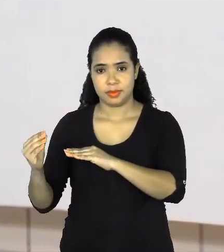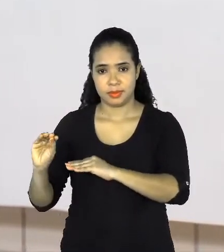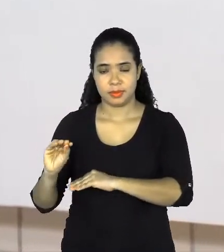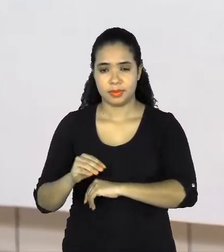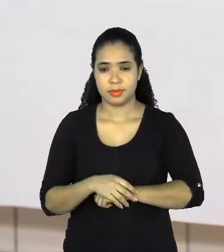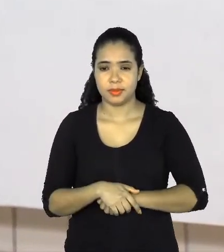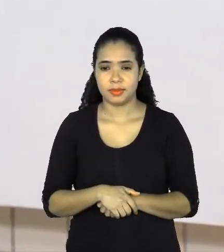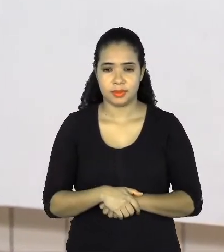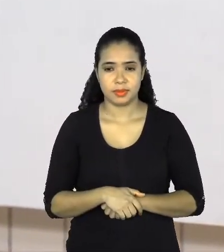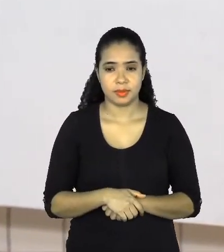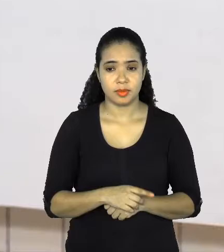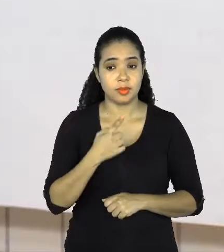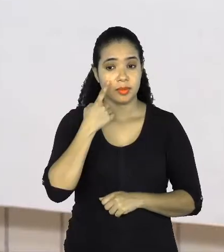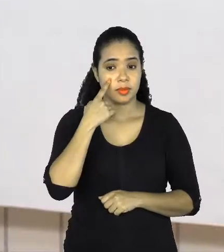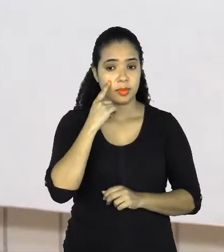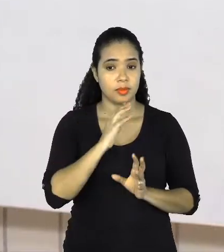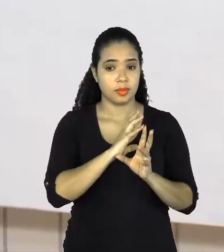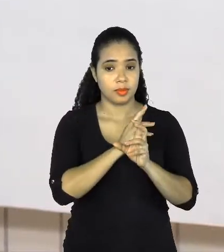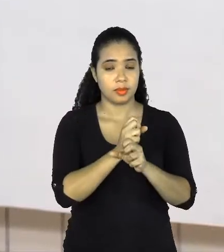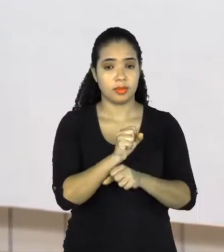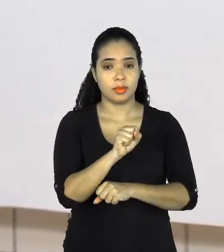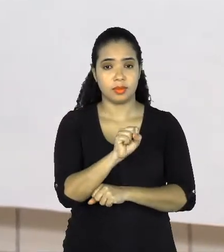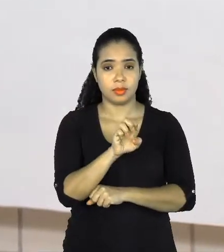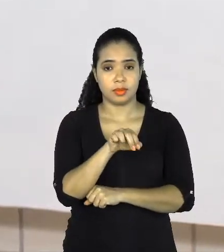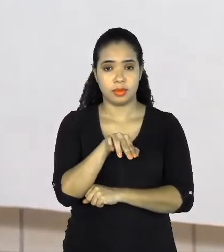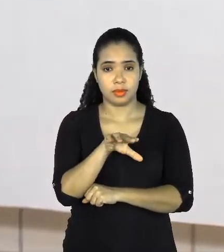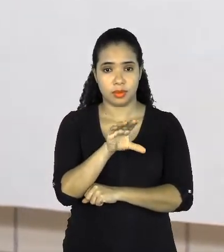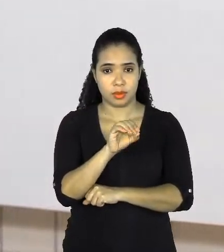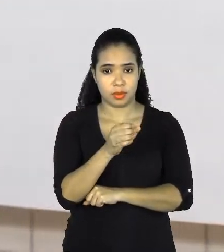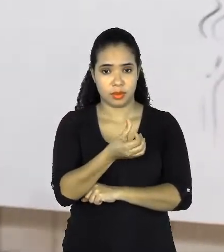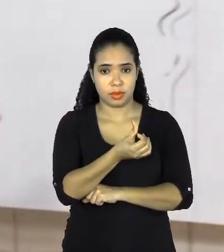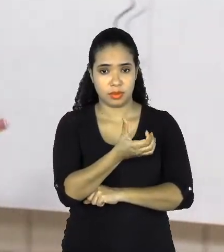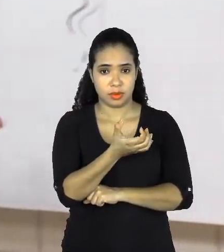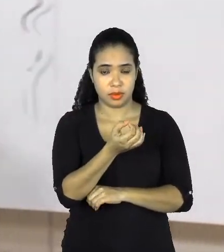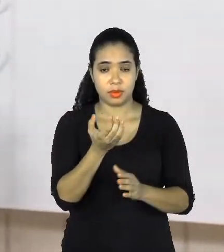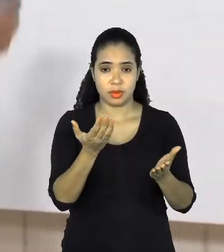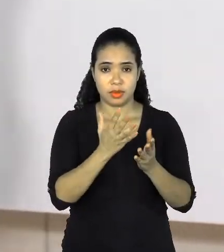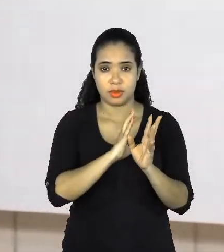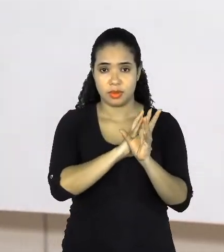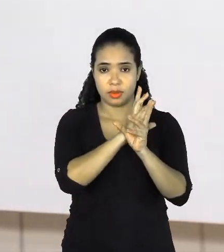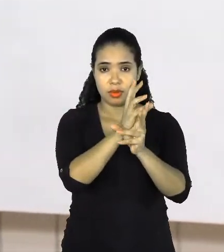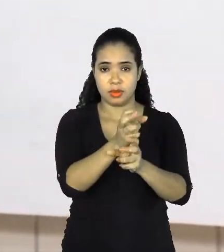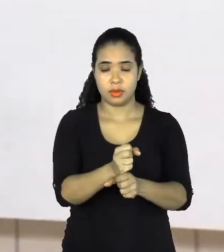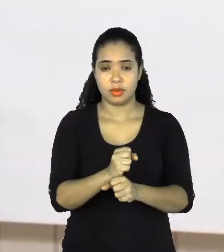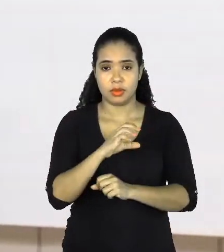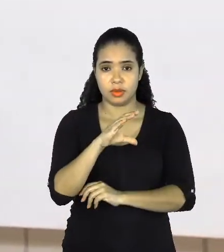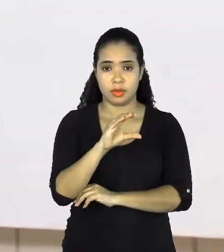Vamos fazer agora, se eu fiz o seno de 60, eu vou fazer o cosseno de 60. Então,